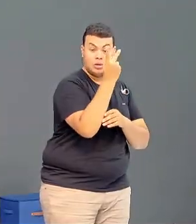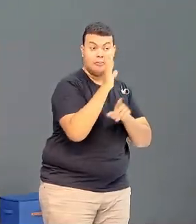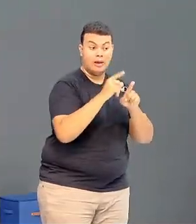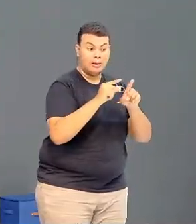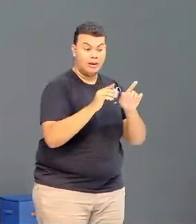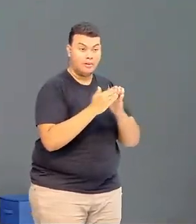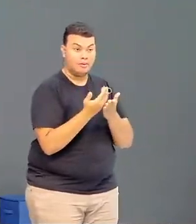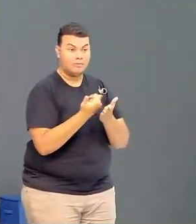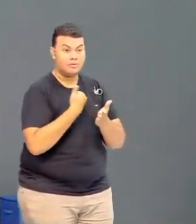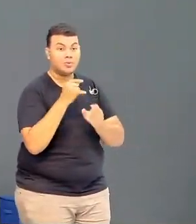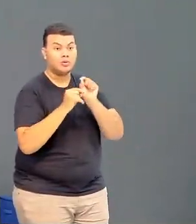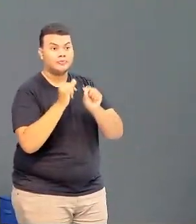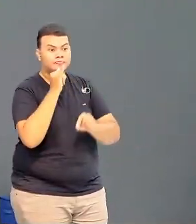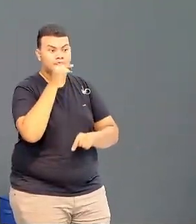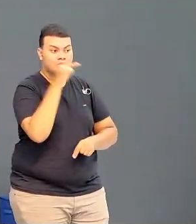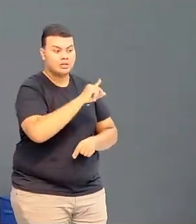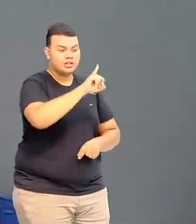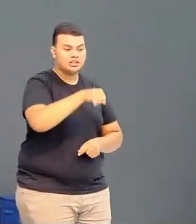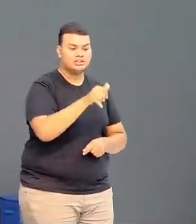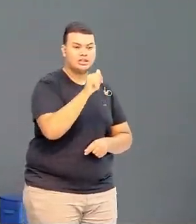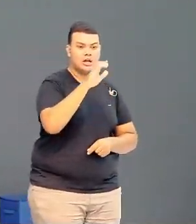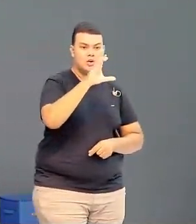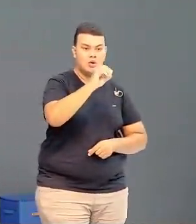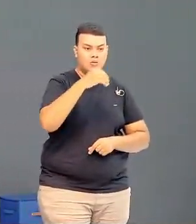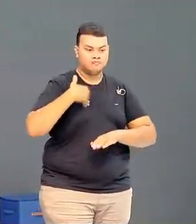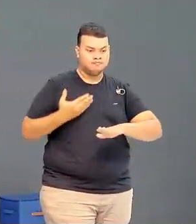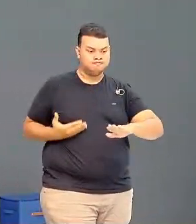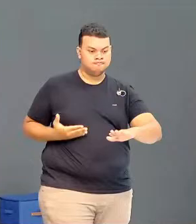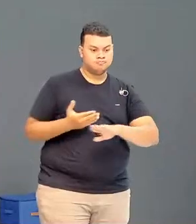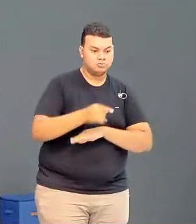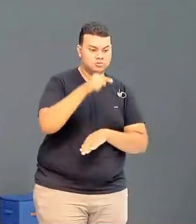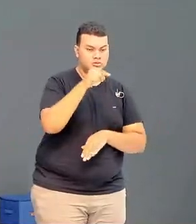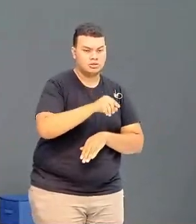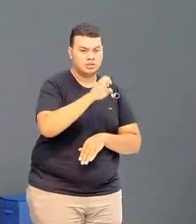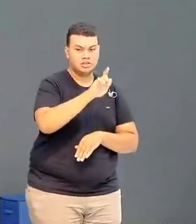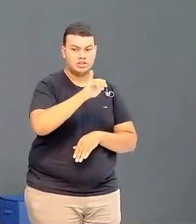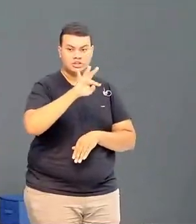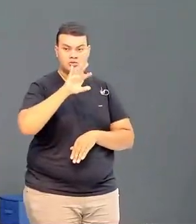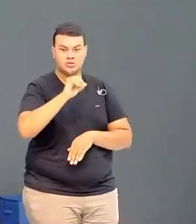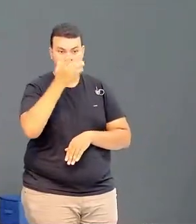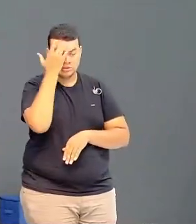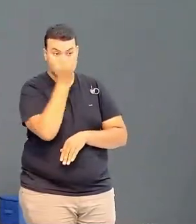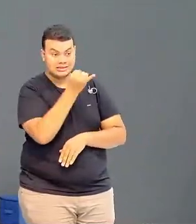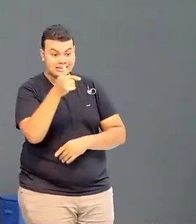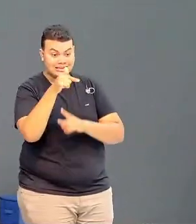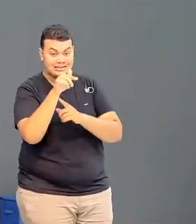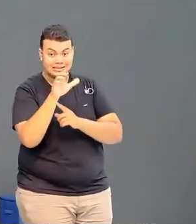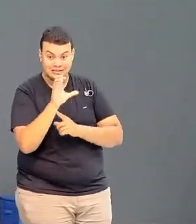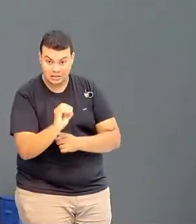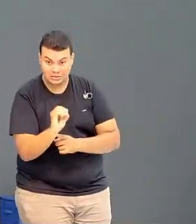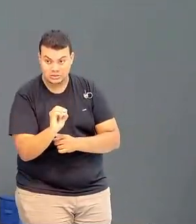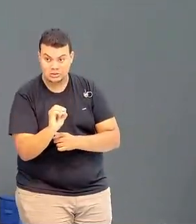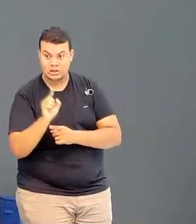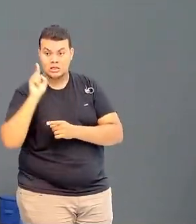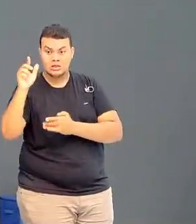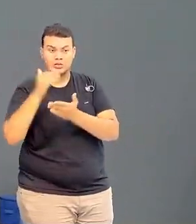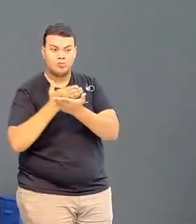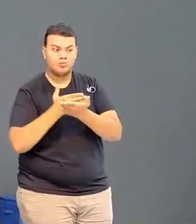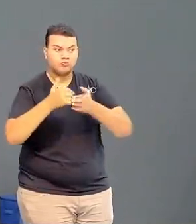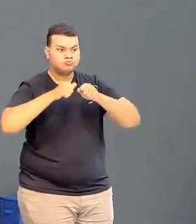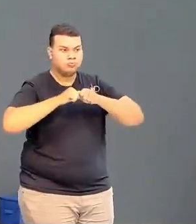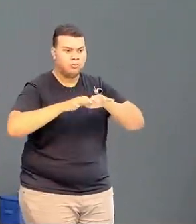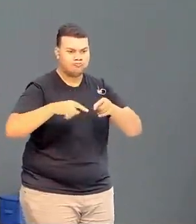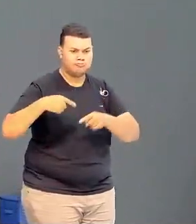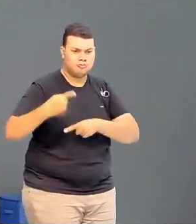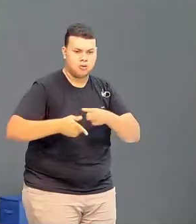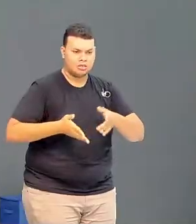preste atenção, que quando Jacó veio para o Egito, subiu para o Egito, vieram 70 pessoas, e Deus foi prosperando aquele